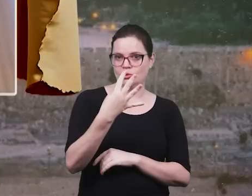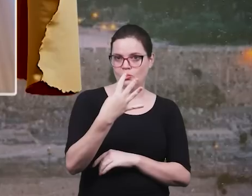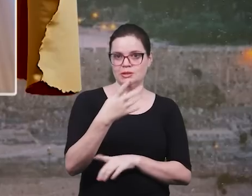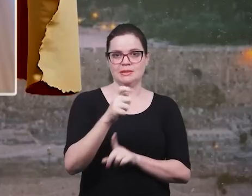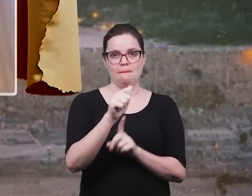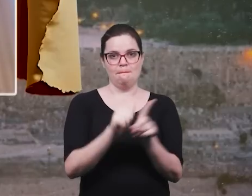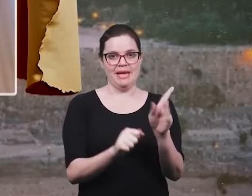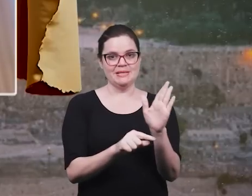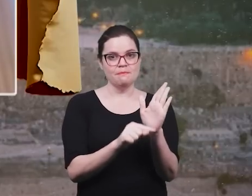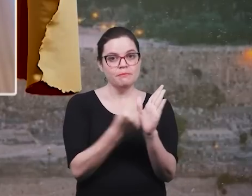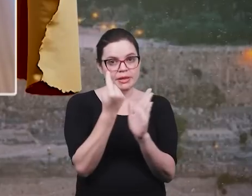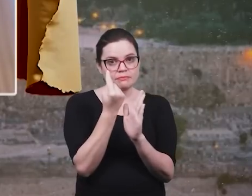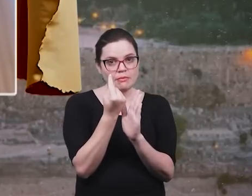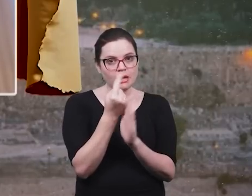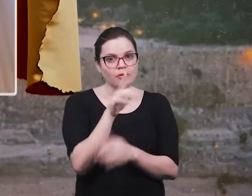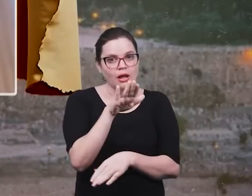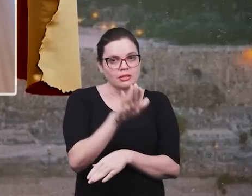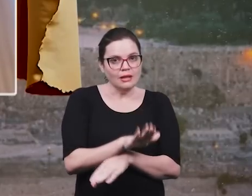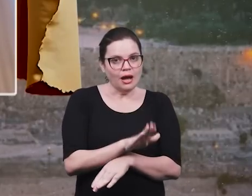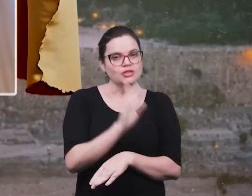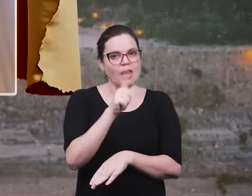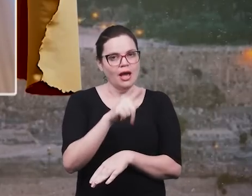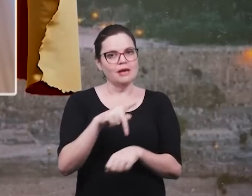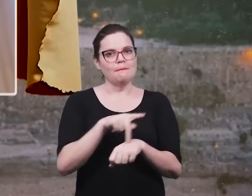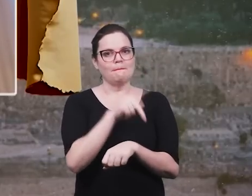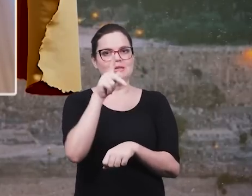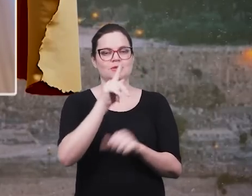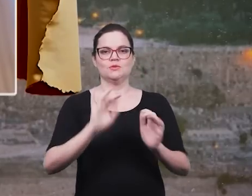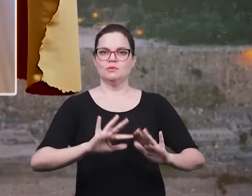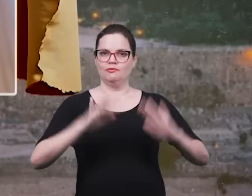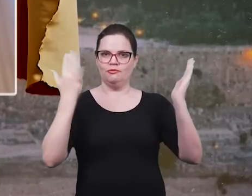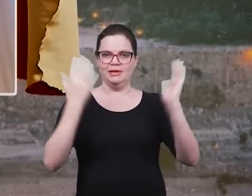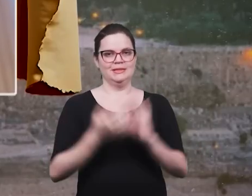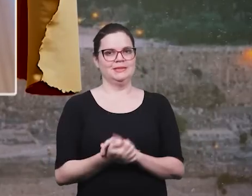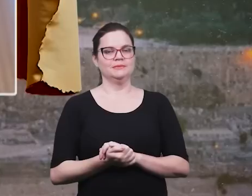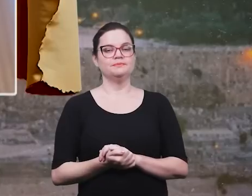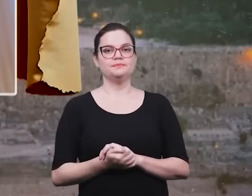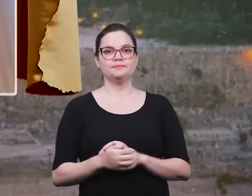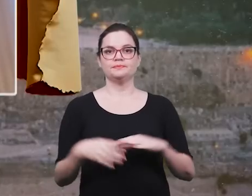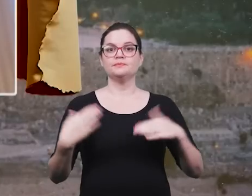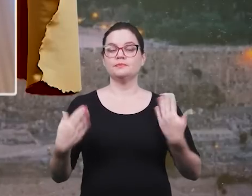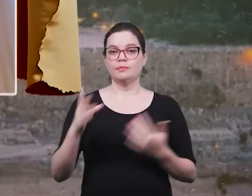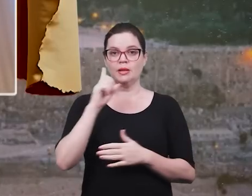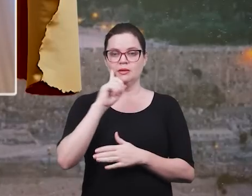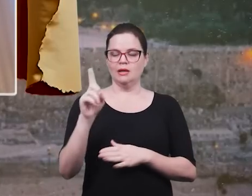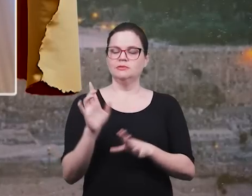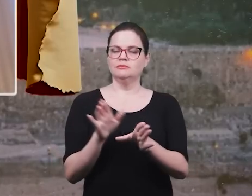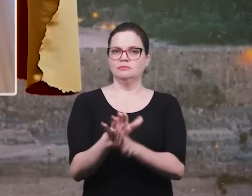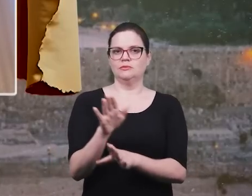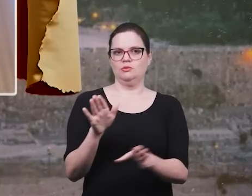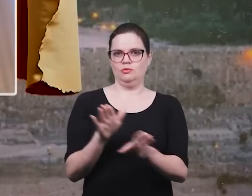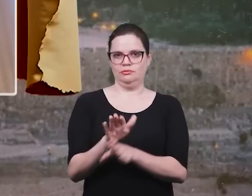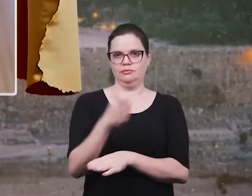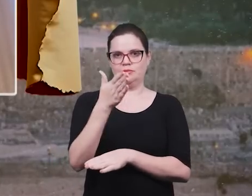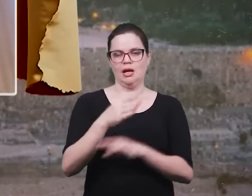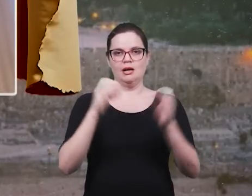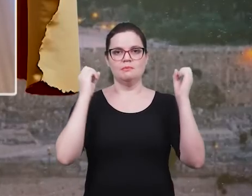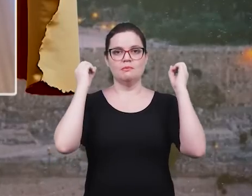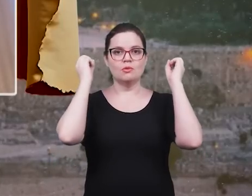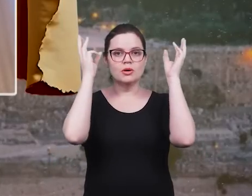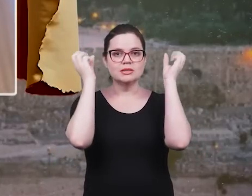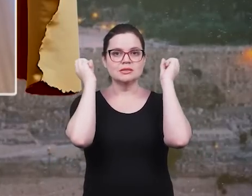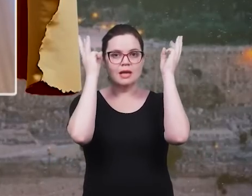Páscoa do Senhor. Então, a festa que foi instituída pelo Senhor, quando ele deu as orientações a Moisés